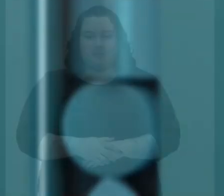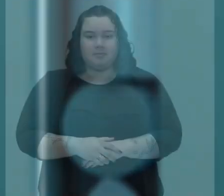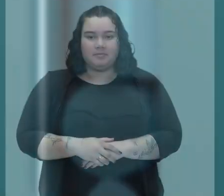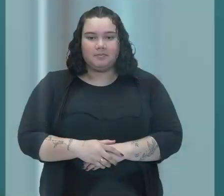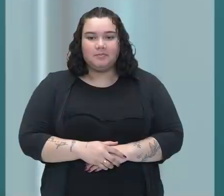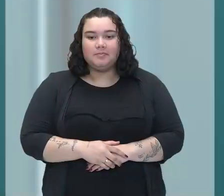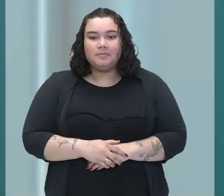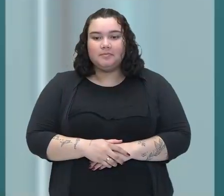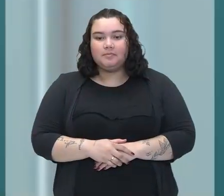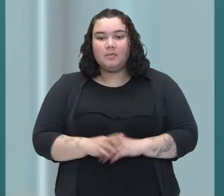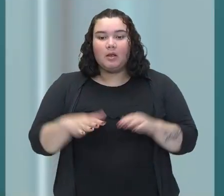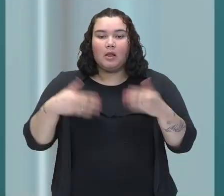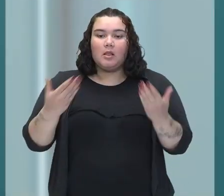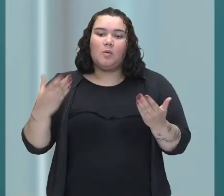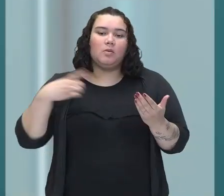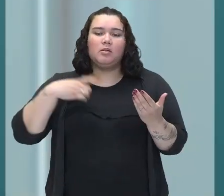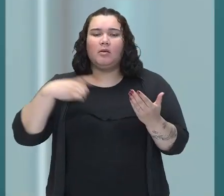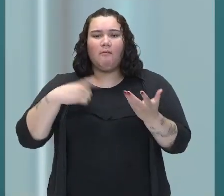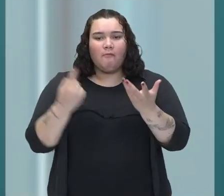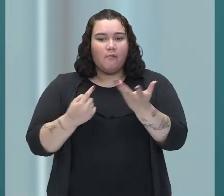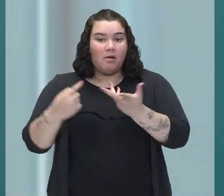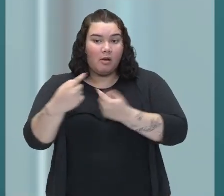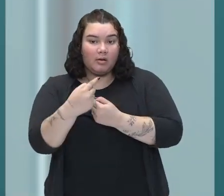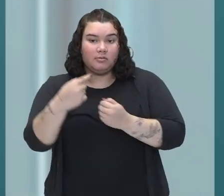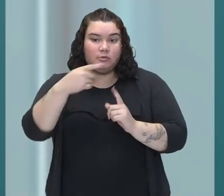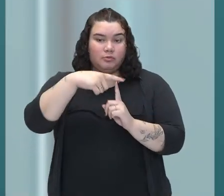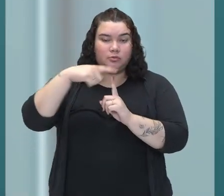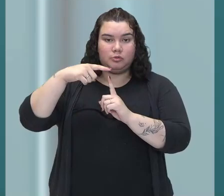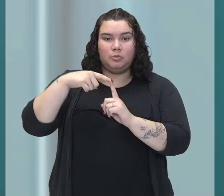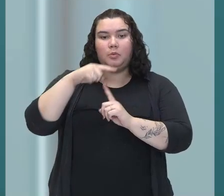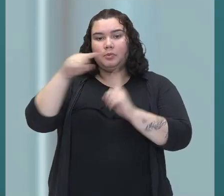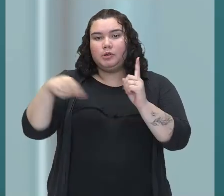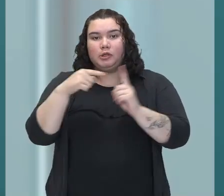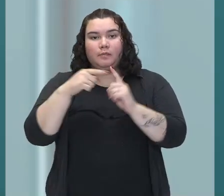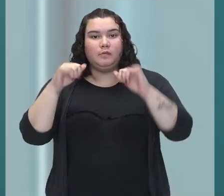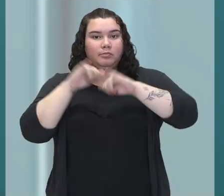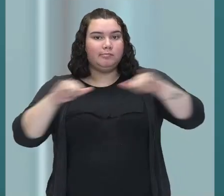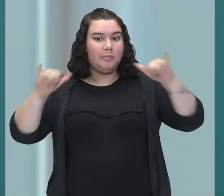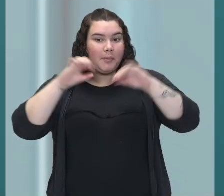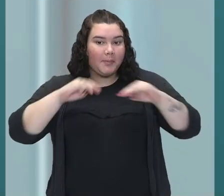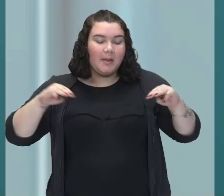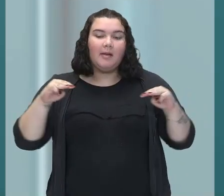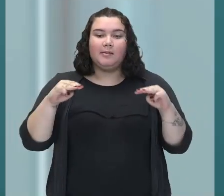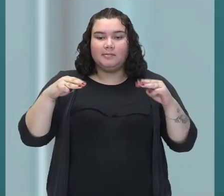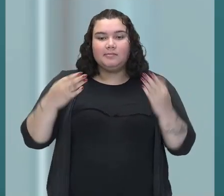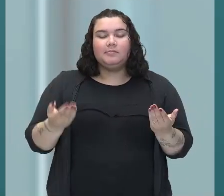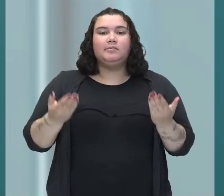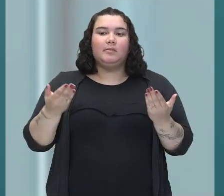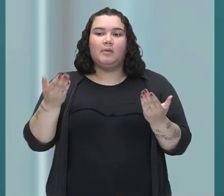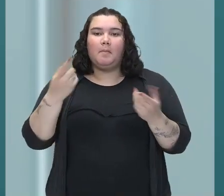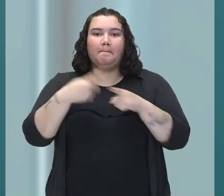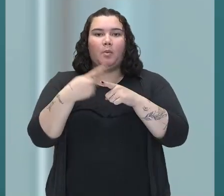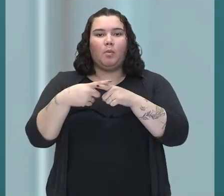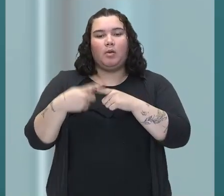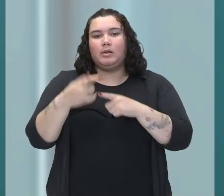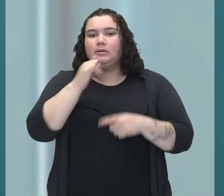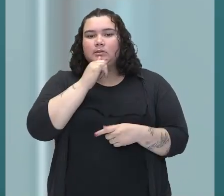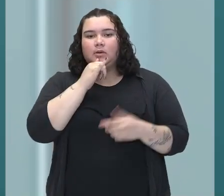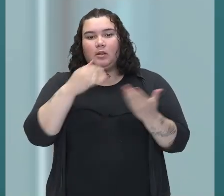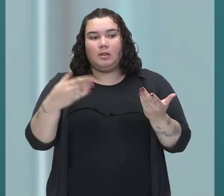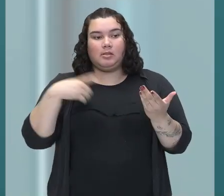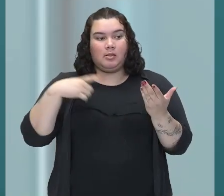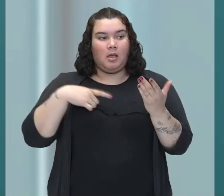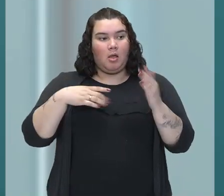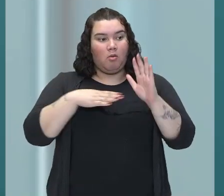do suplemento alimentar, e aí eles chamam, né? Chamam lá para fazer aquela propaganda. Por quê? Porque como está em